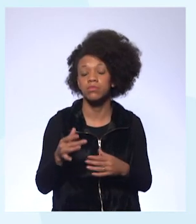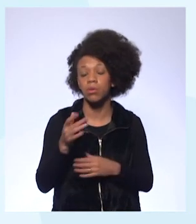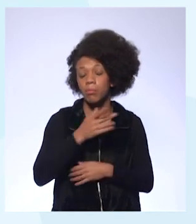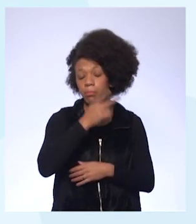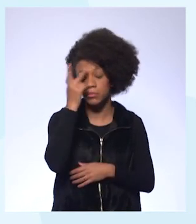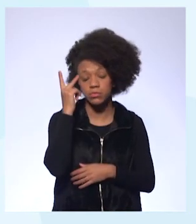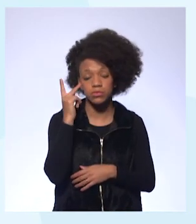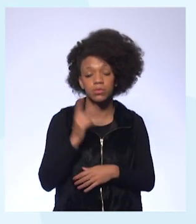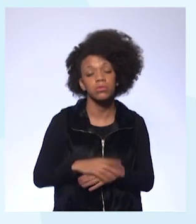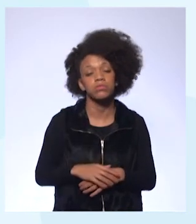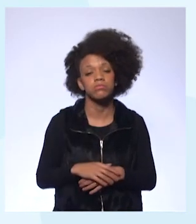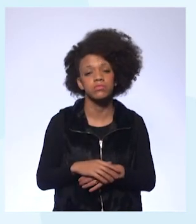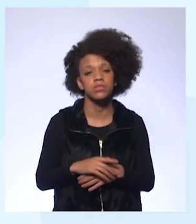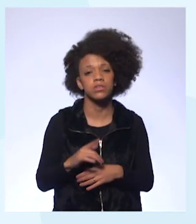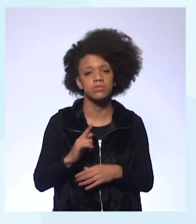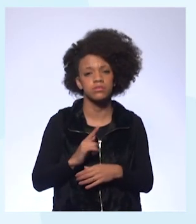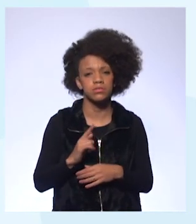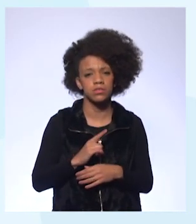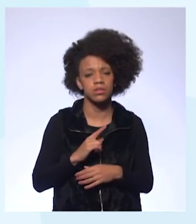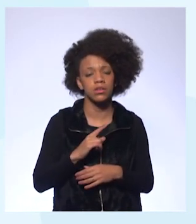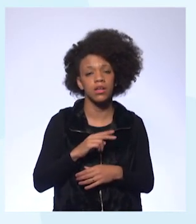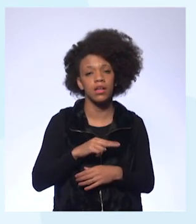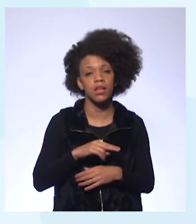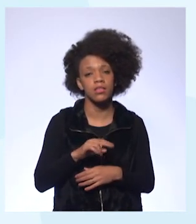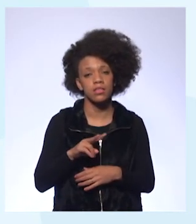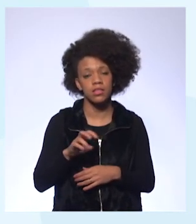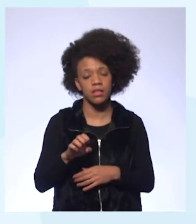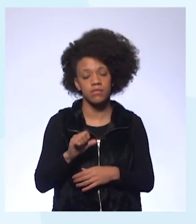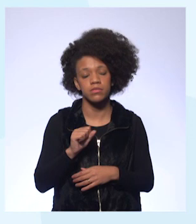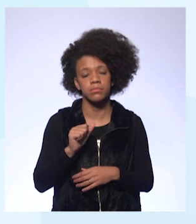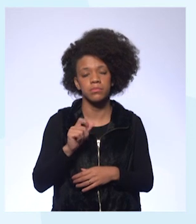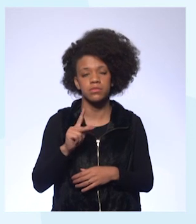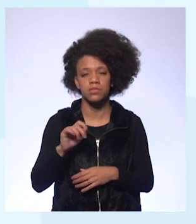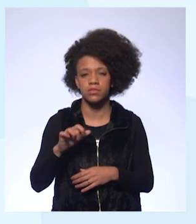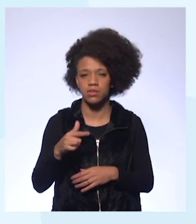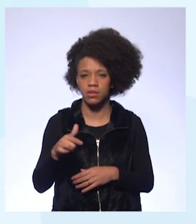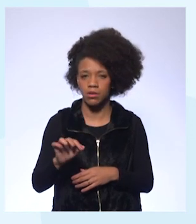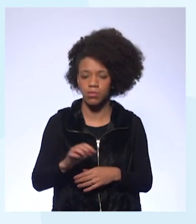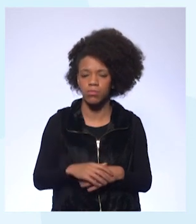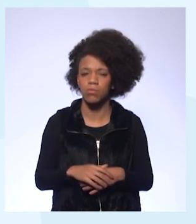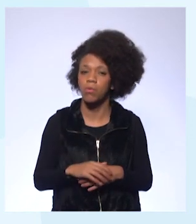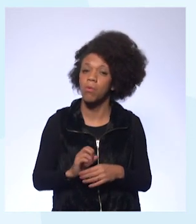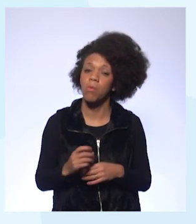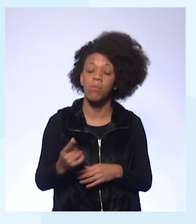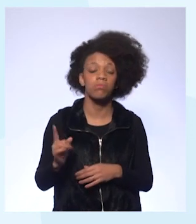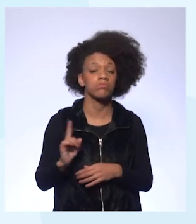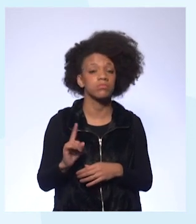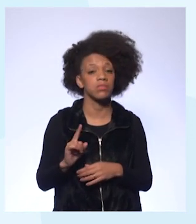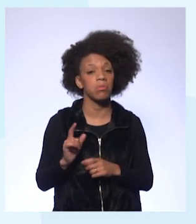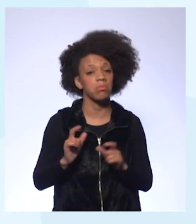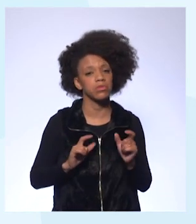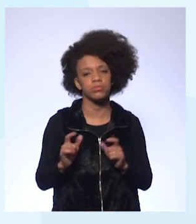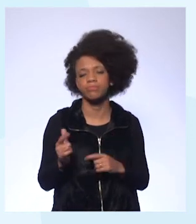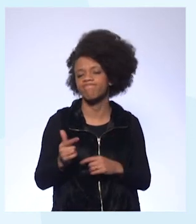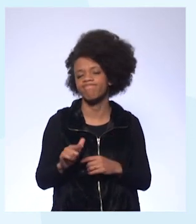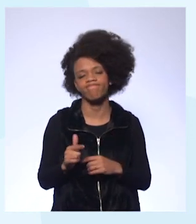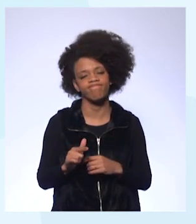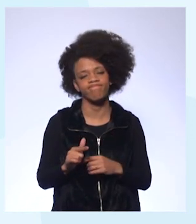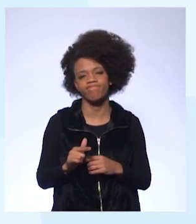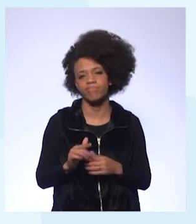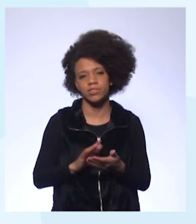irão é terá naves espaciais pessoais ou você pode falar que não pessoas não vão ter